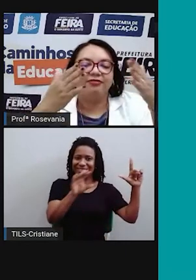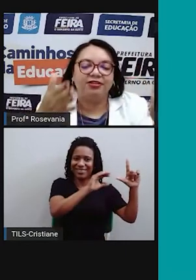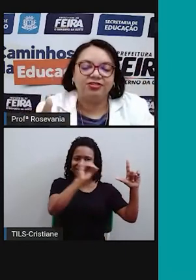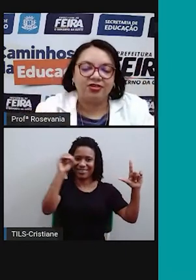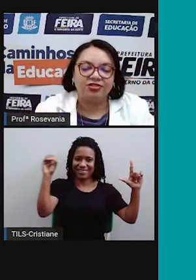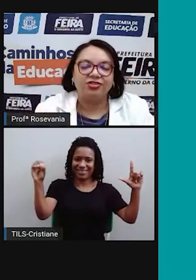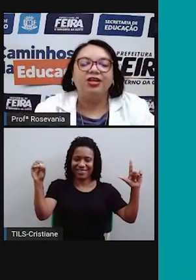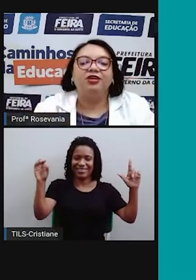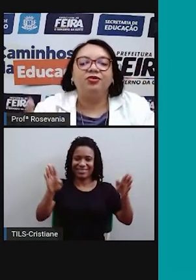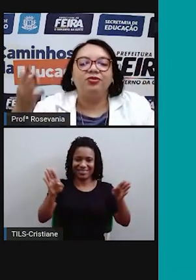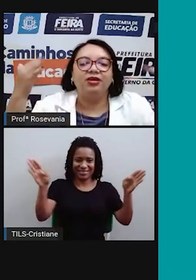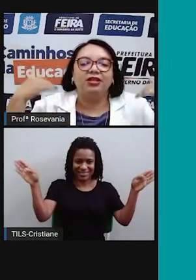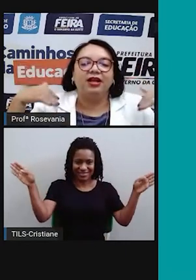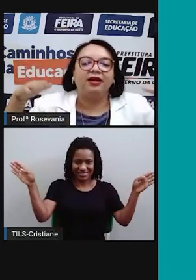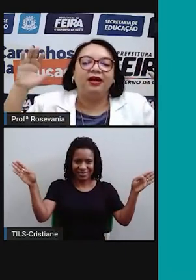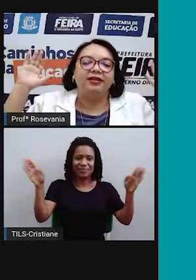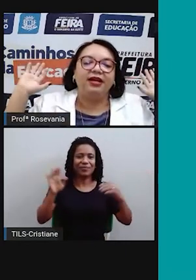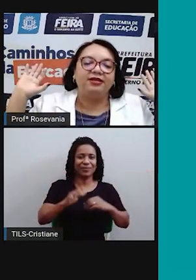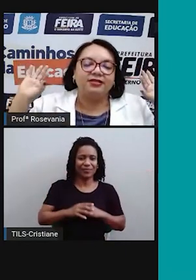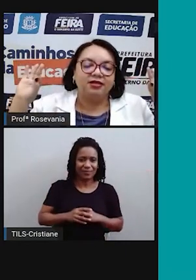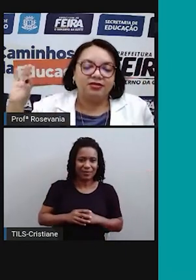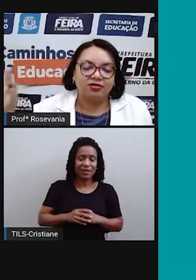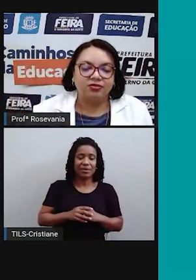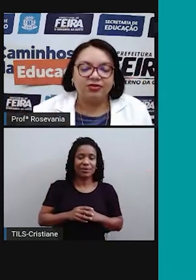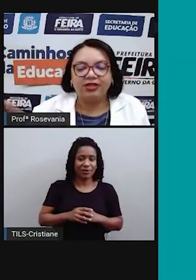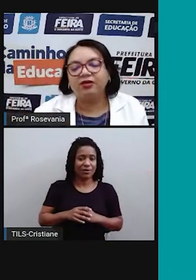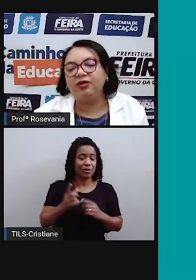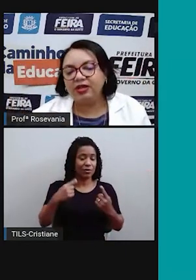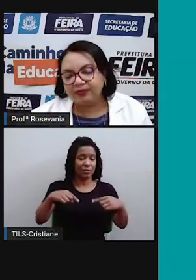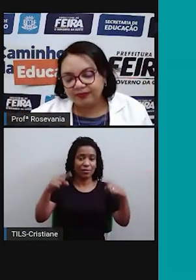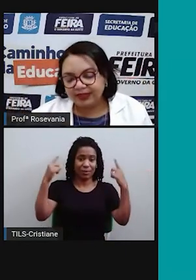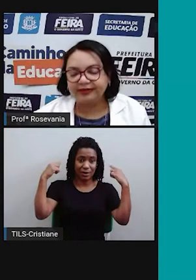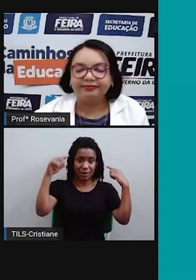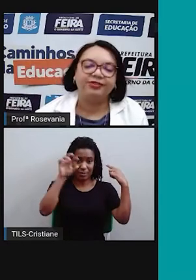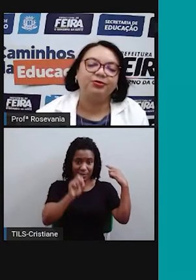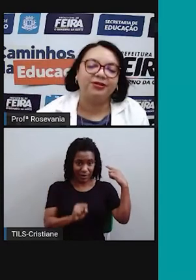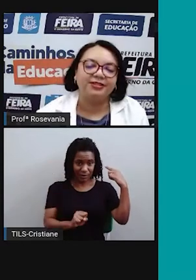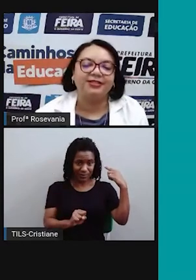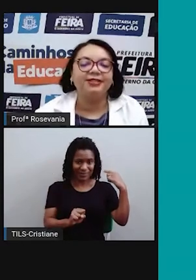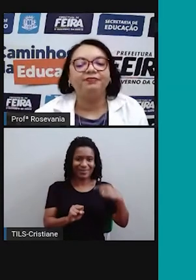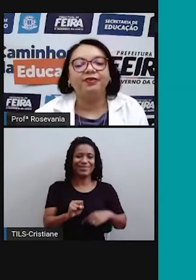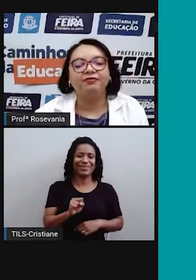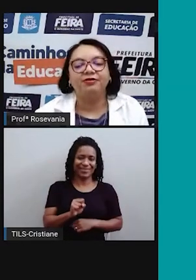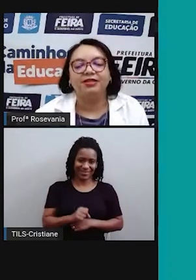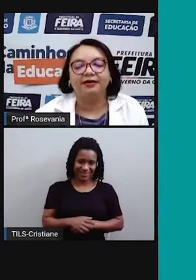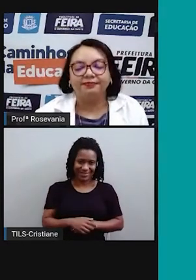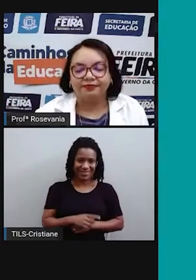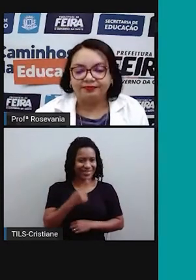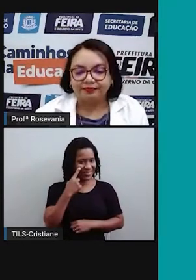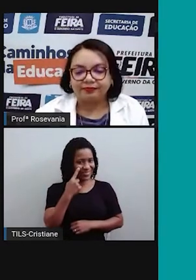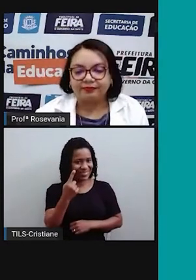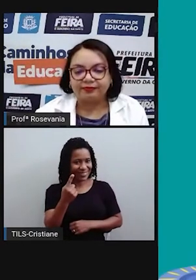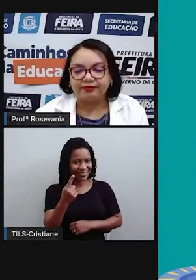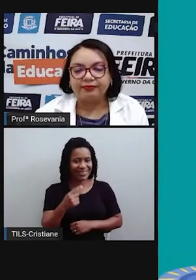tudo que está à frente, norte, tudo que está atrás, sul. Tranquilinho, né? Espero que sim. Vamos lá.